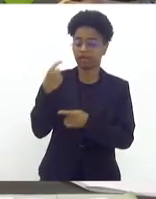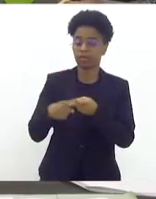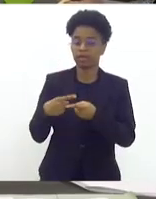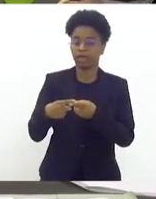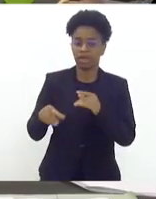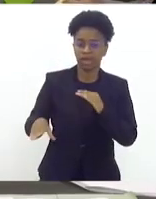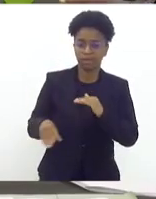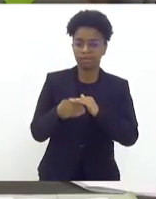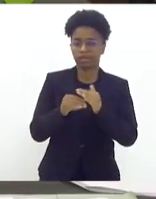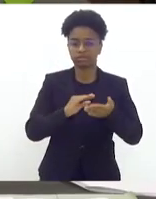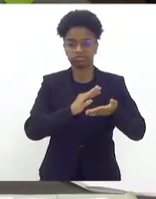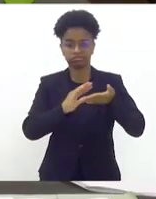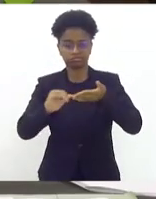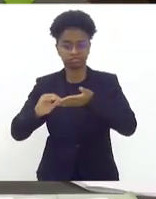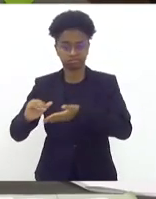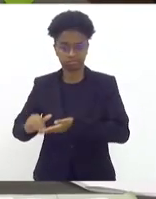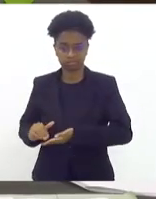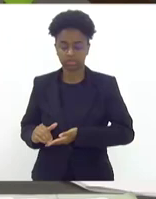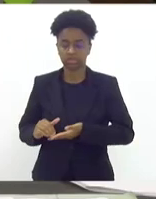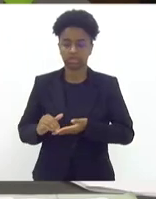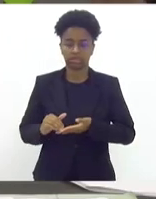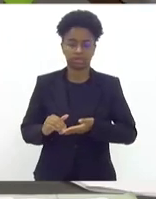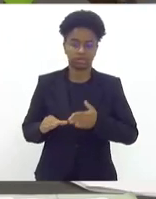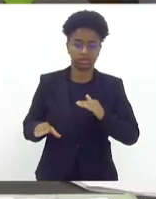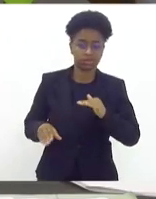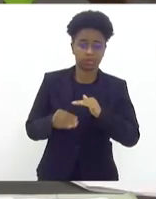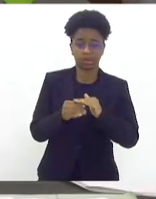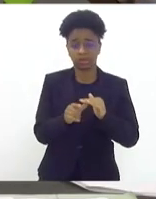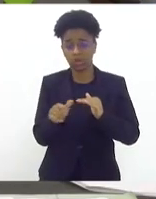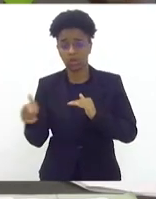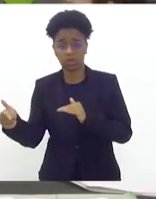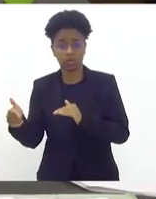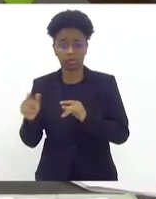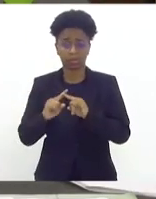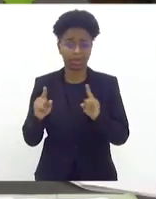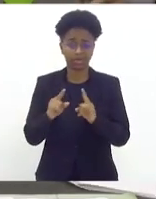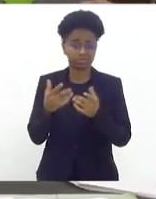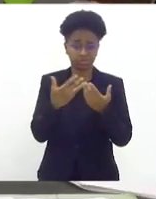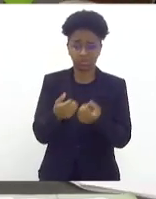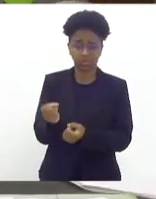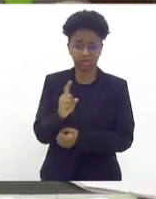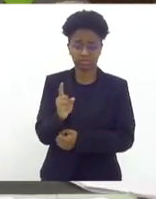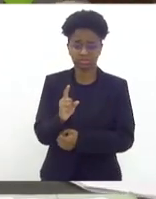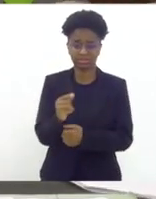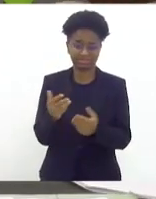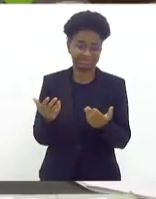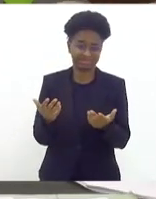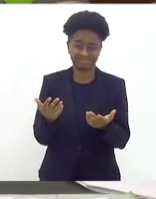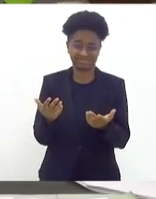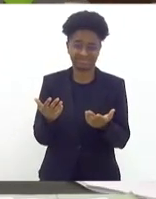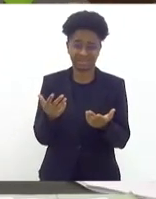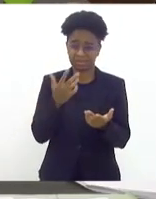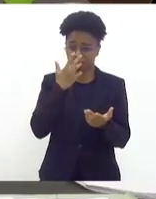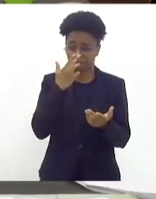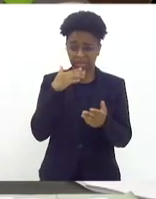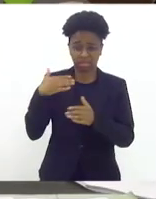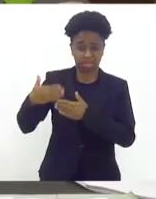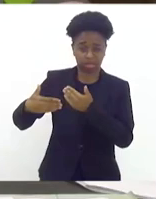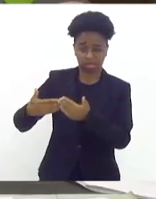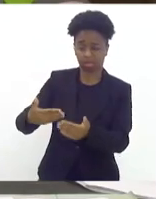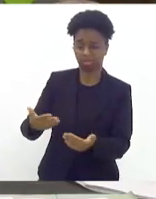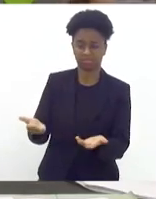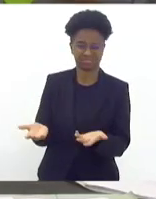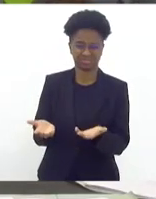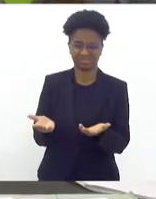supressiva, de uma emenda supressiva que não foi acolhida. Bacalhau do bacalhau, não, com eu cebola vi,